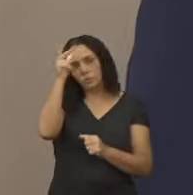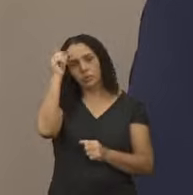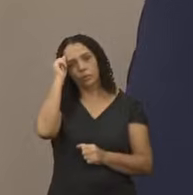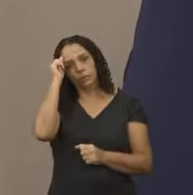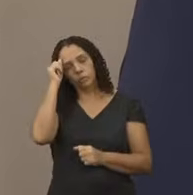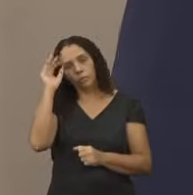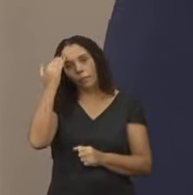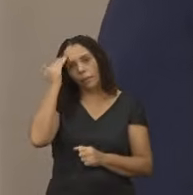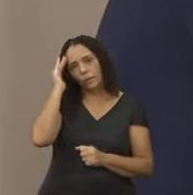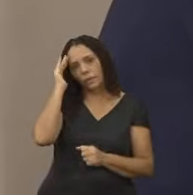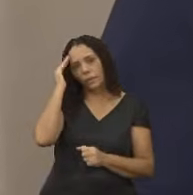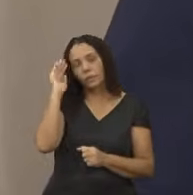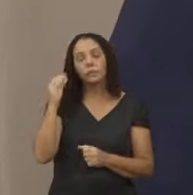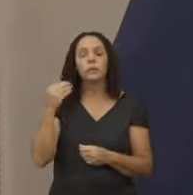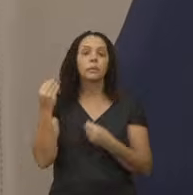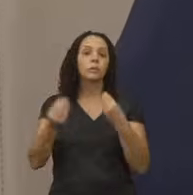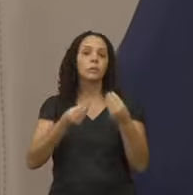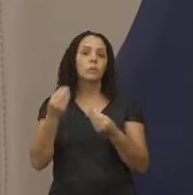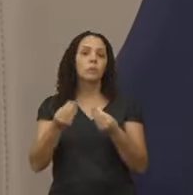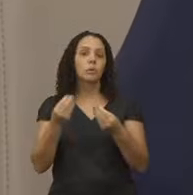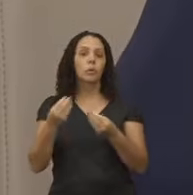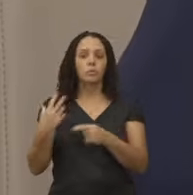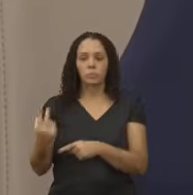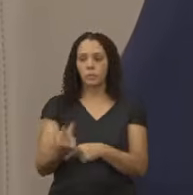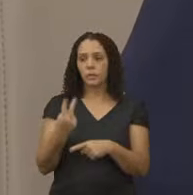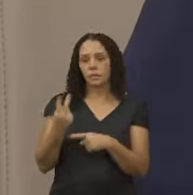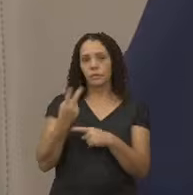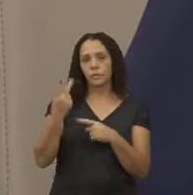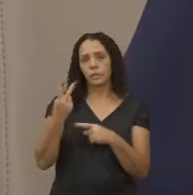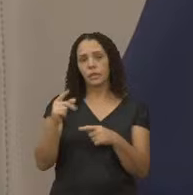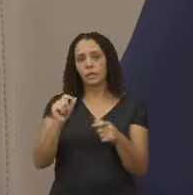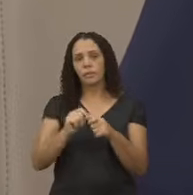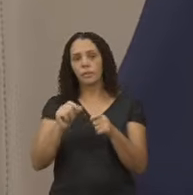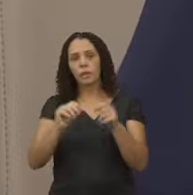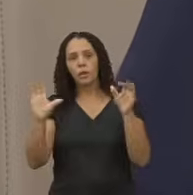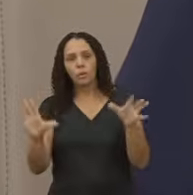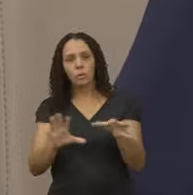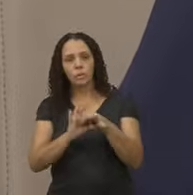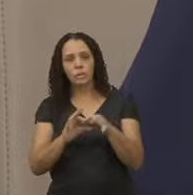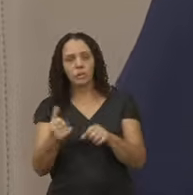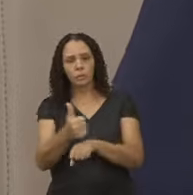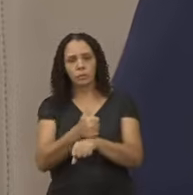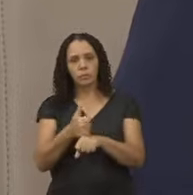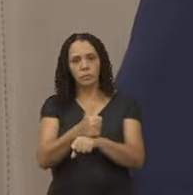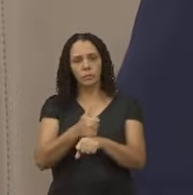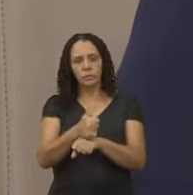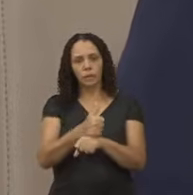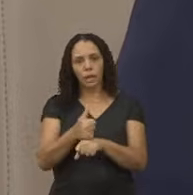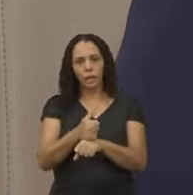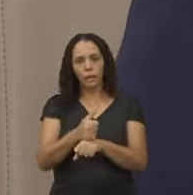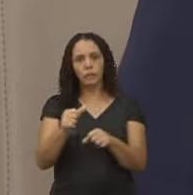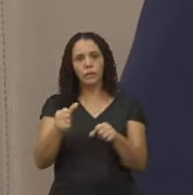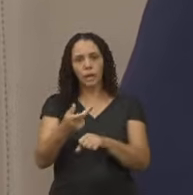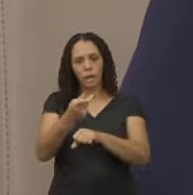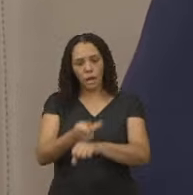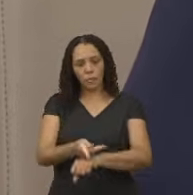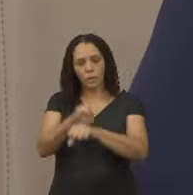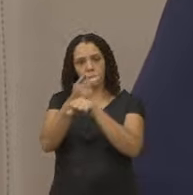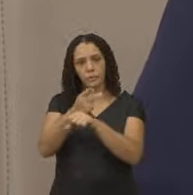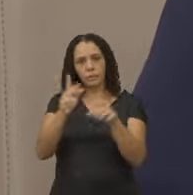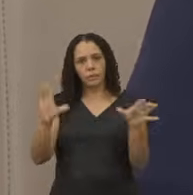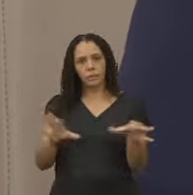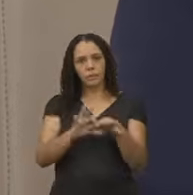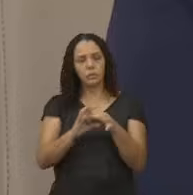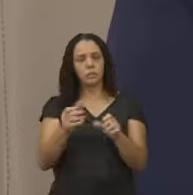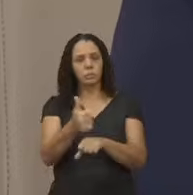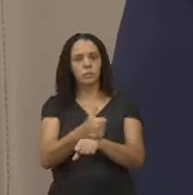Eles entendendo de que forma isso vai ser valorizado. Fazer conexões entre artistas, fazer a premiação e fazer conexões